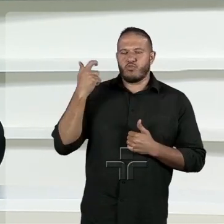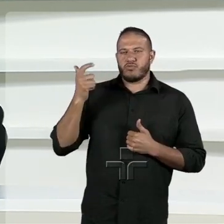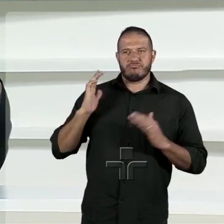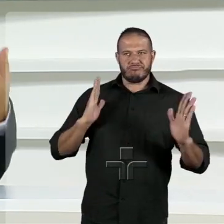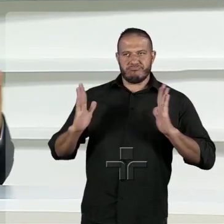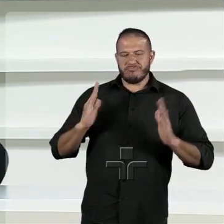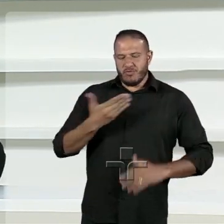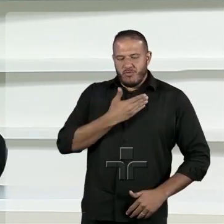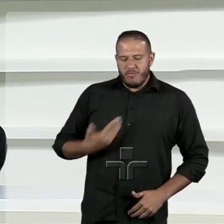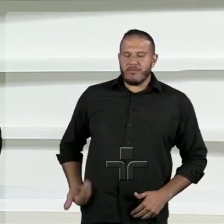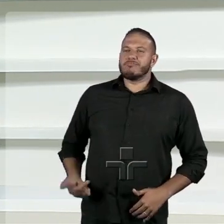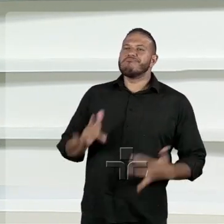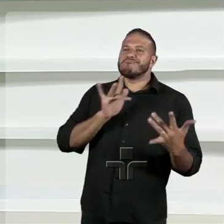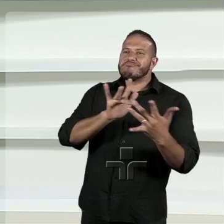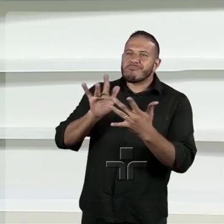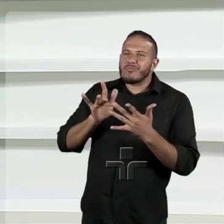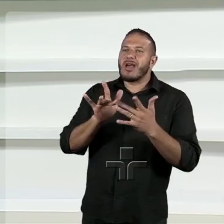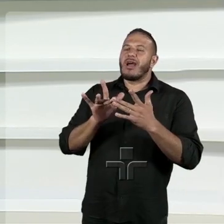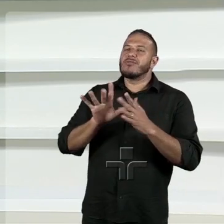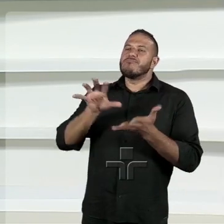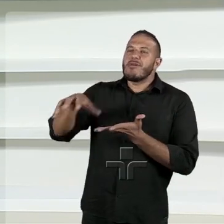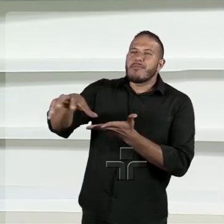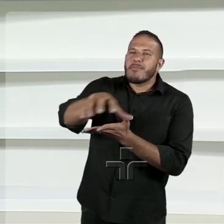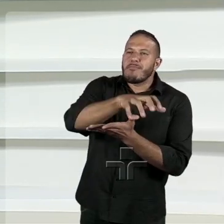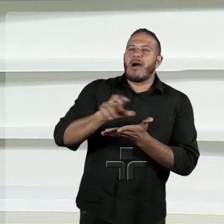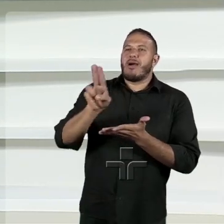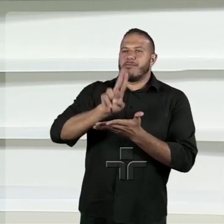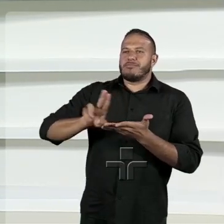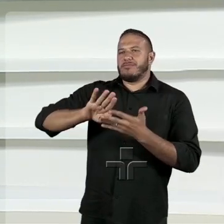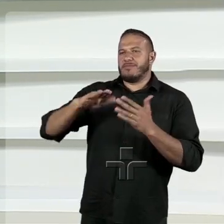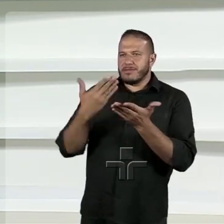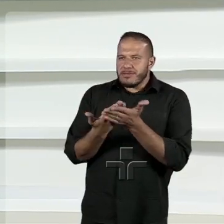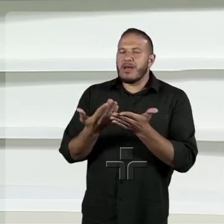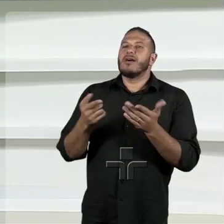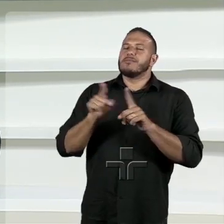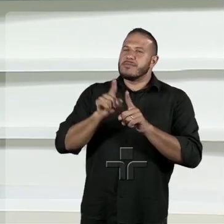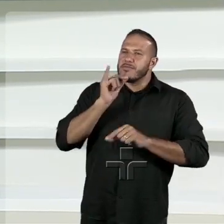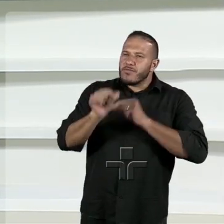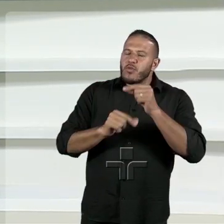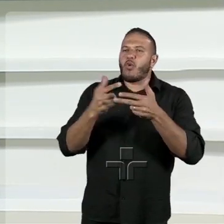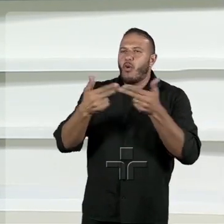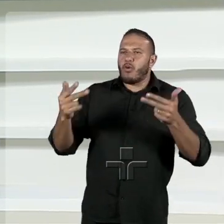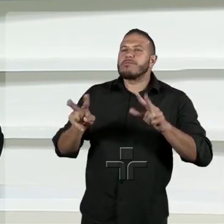com as universidades, o senhor mencionou as questões de gestão.